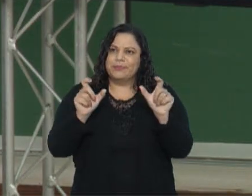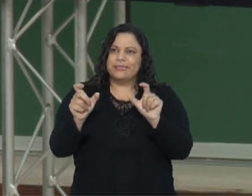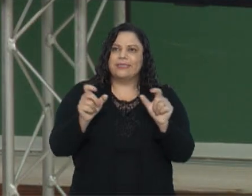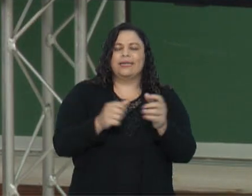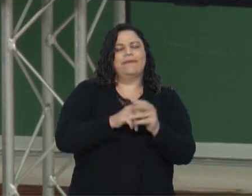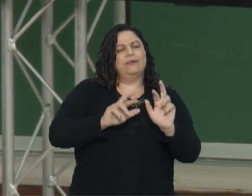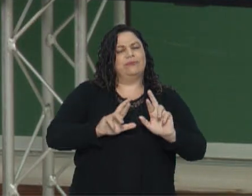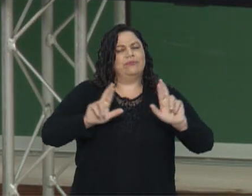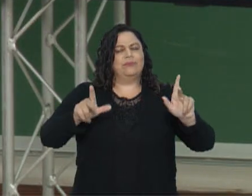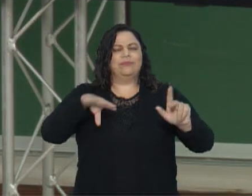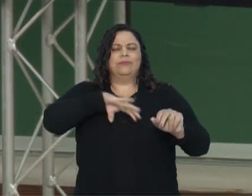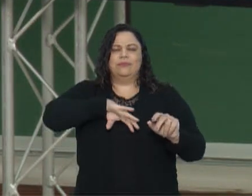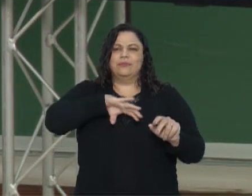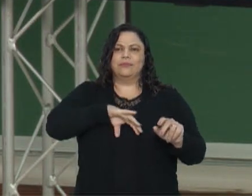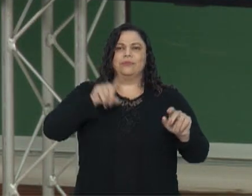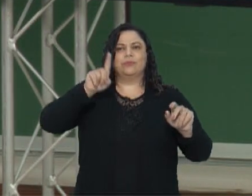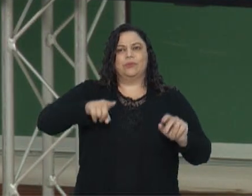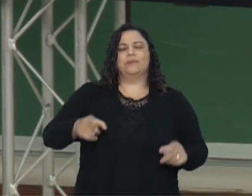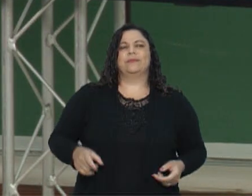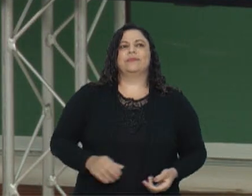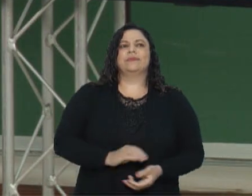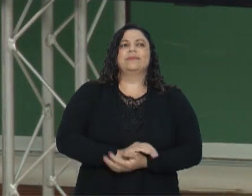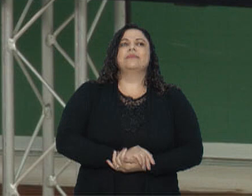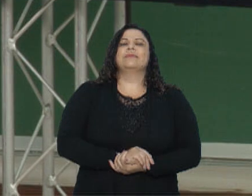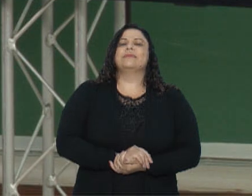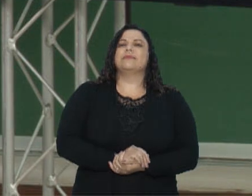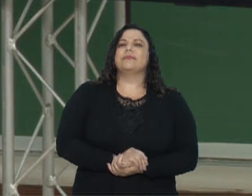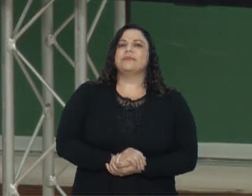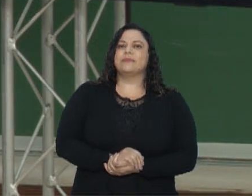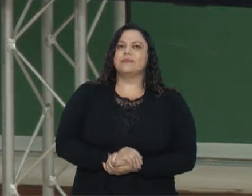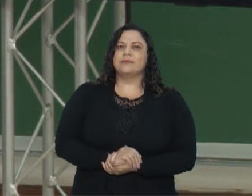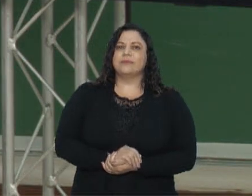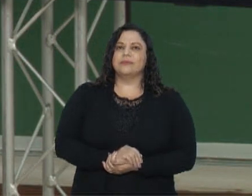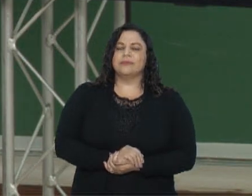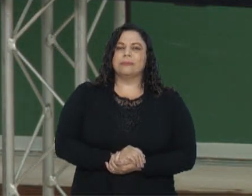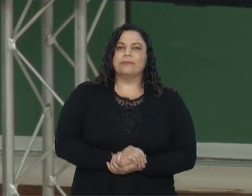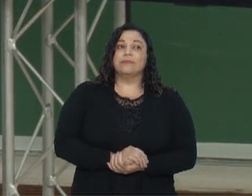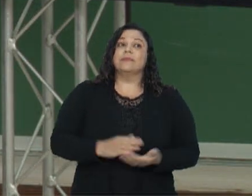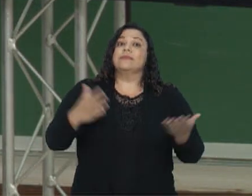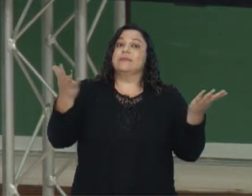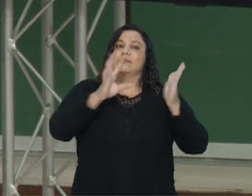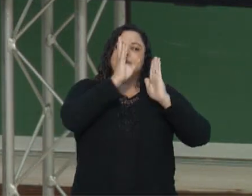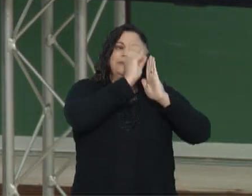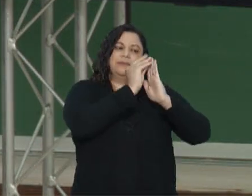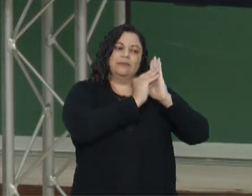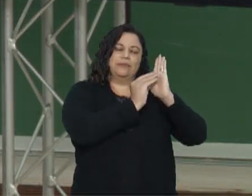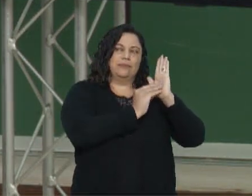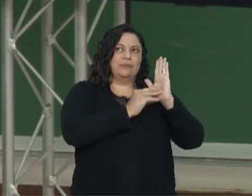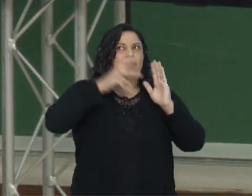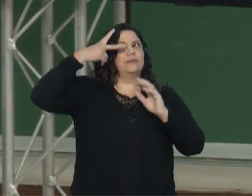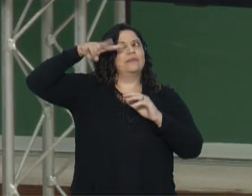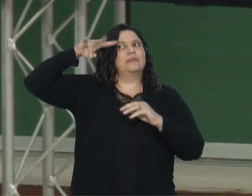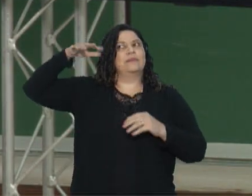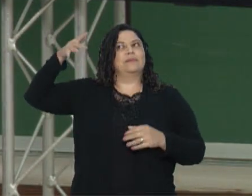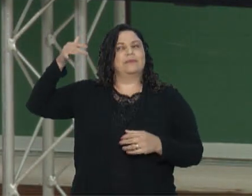do português, certo? Vamos lá então. Olha só. Mais o conteúdo de repasso, de revisão da aula de hoje.